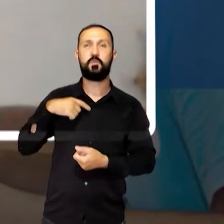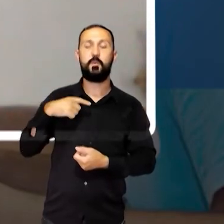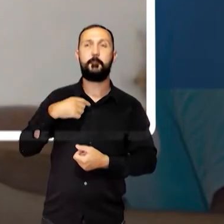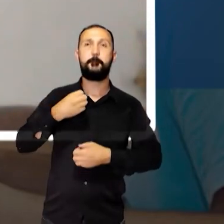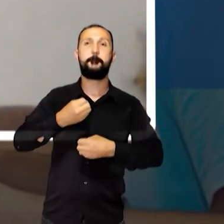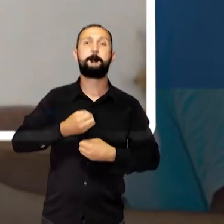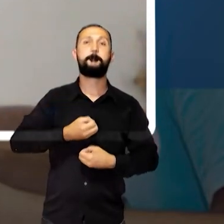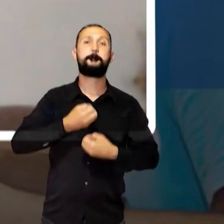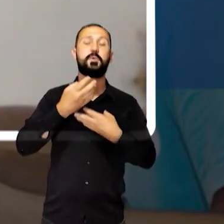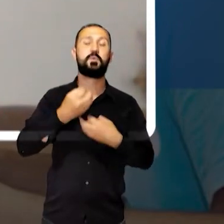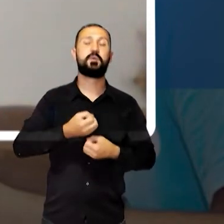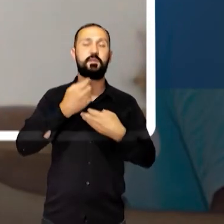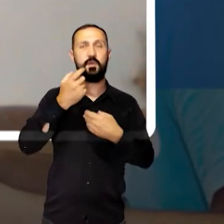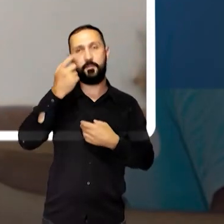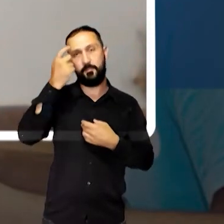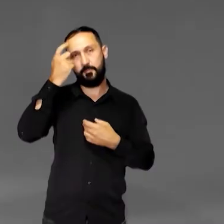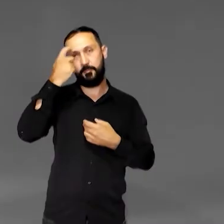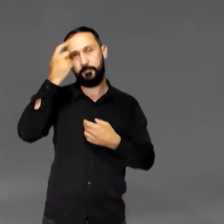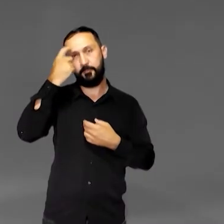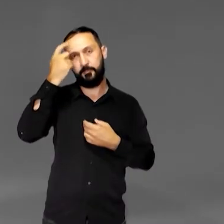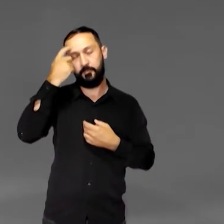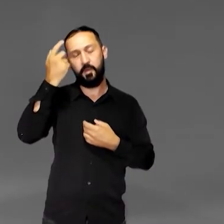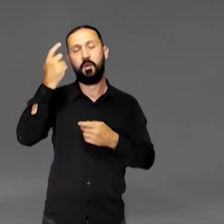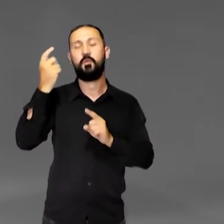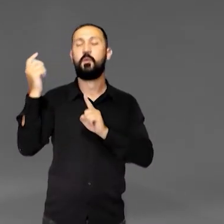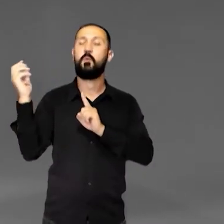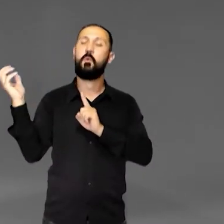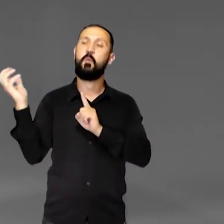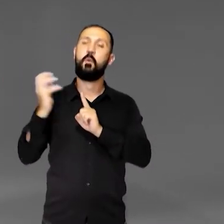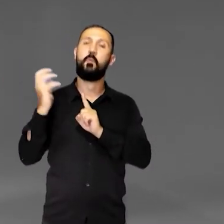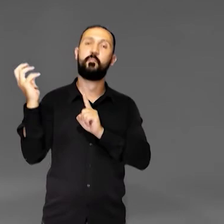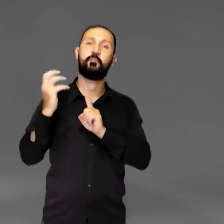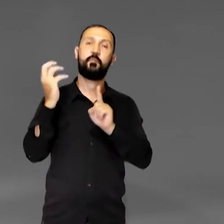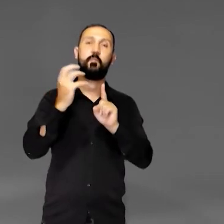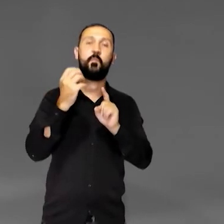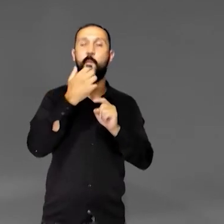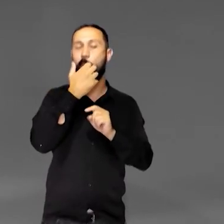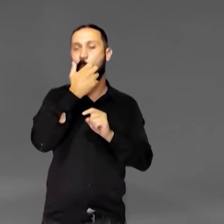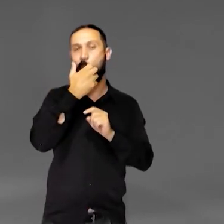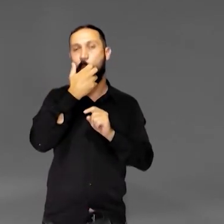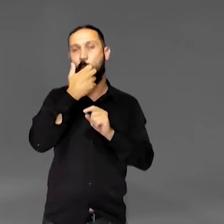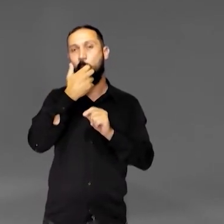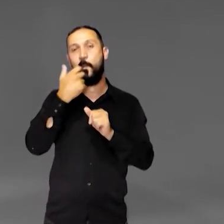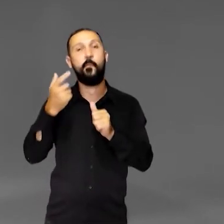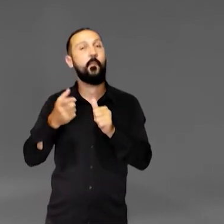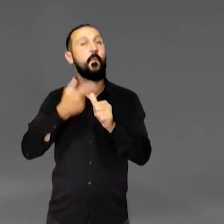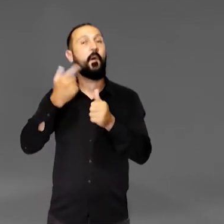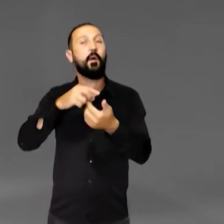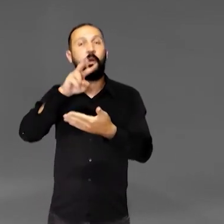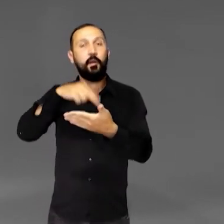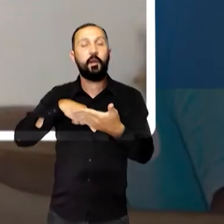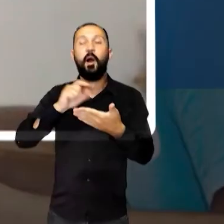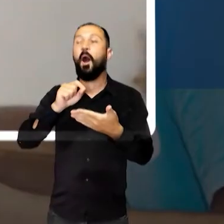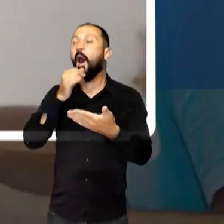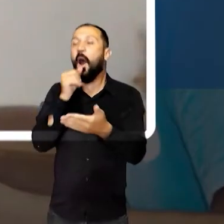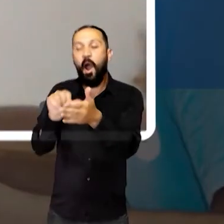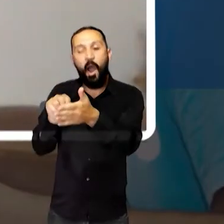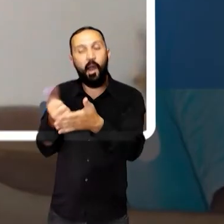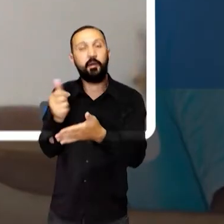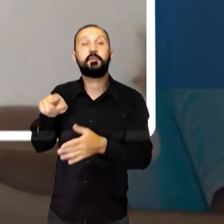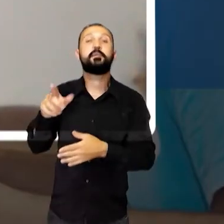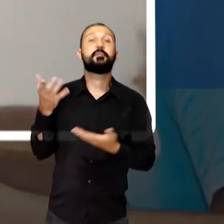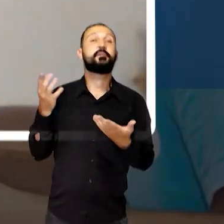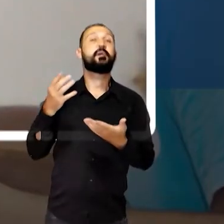poetas que eu considero muito como influências, como primeiras leituras da poeta.